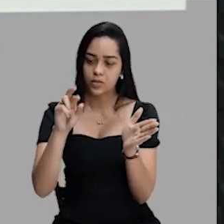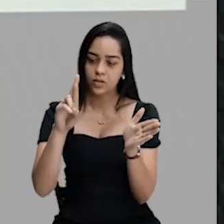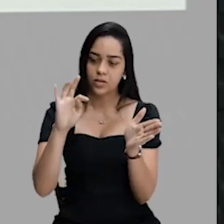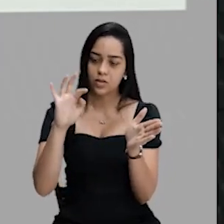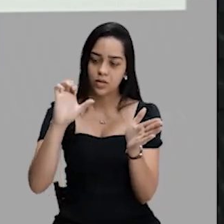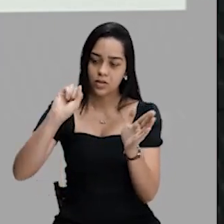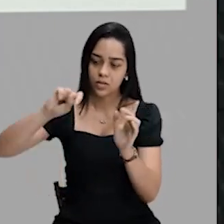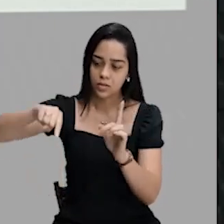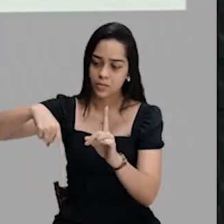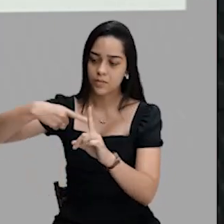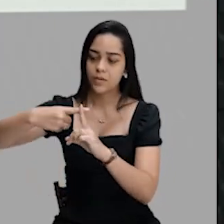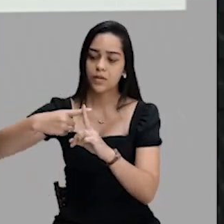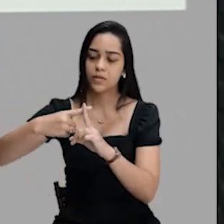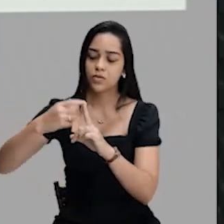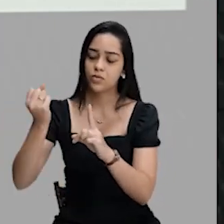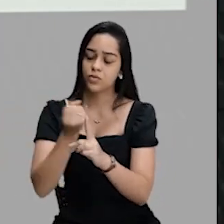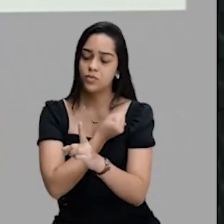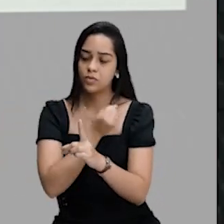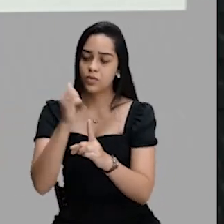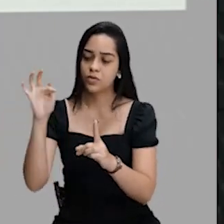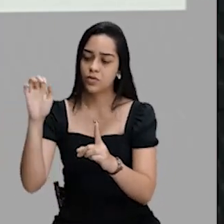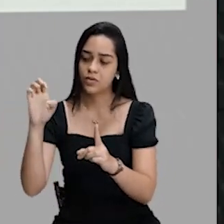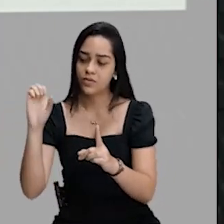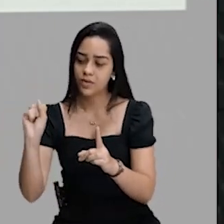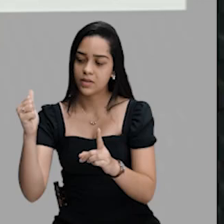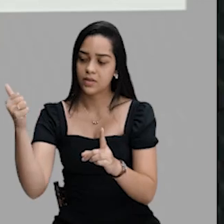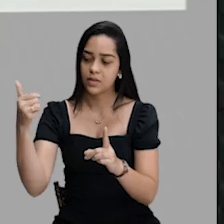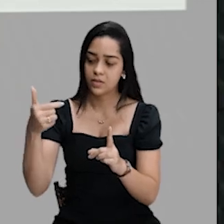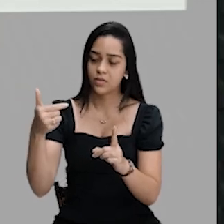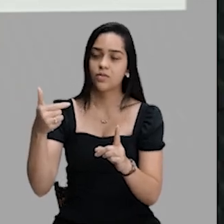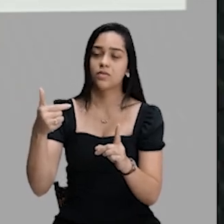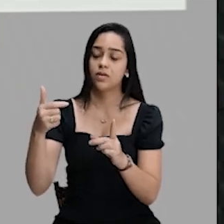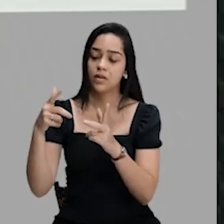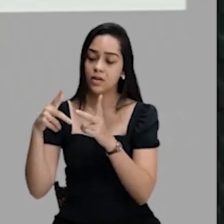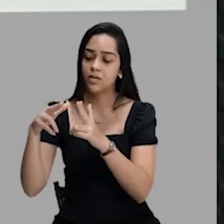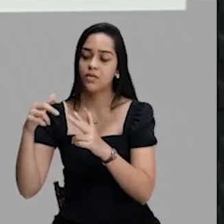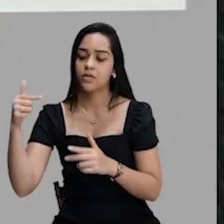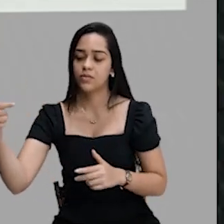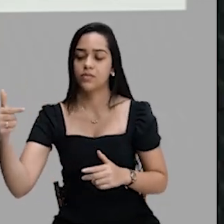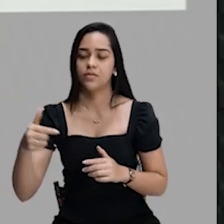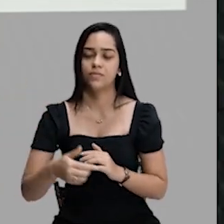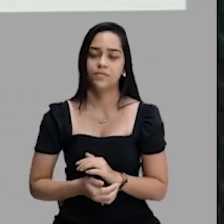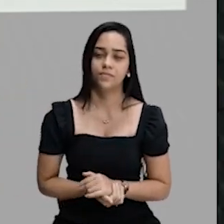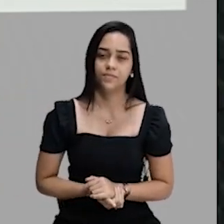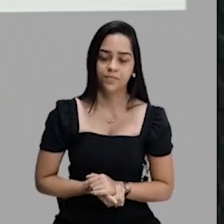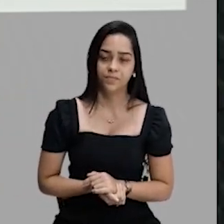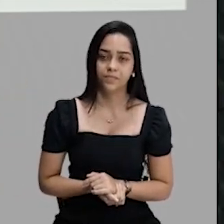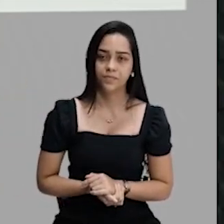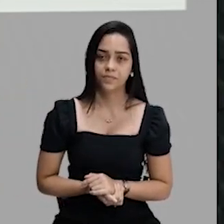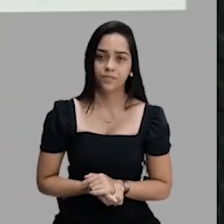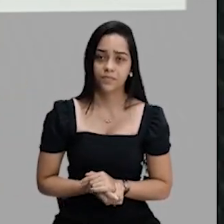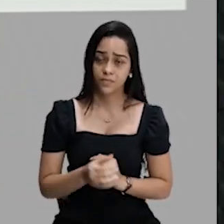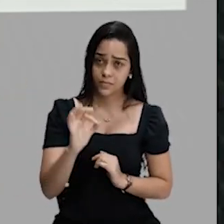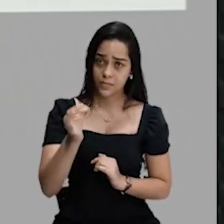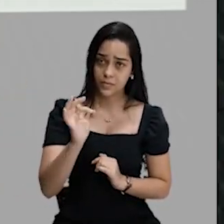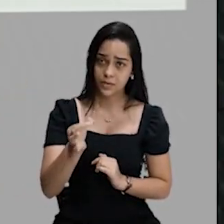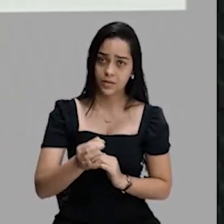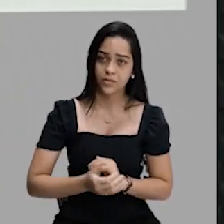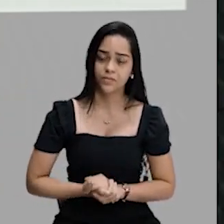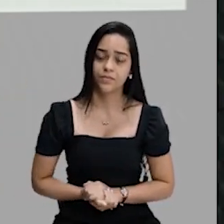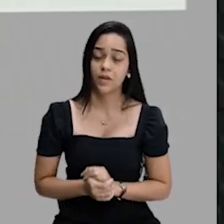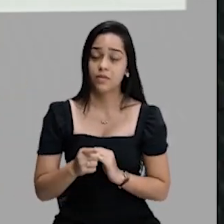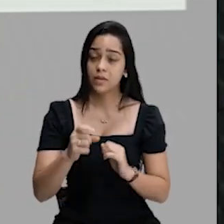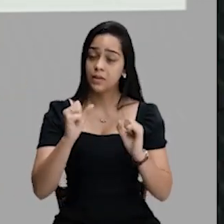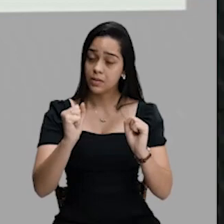mais o número de faces é 12, isso aqui igual a 2, certo? Aí